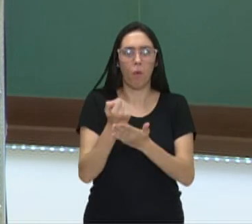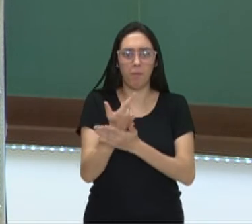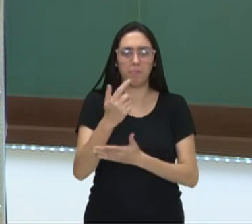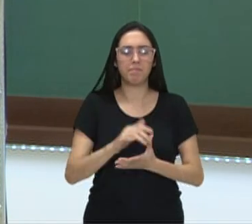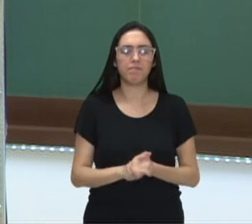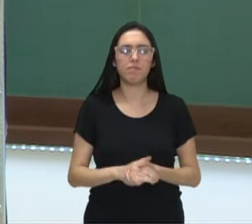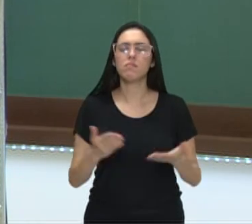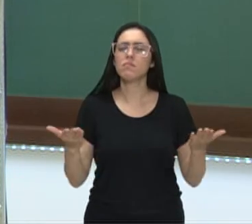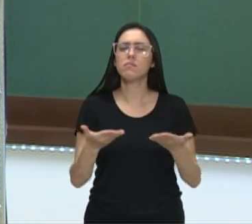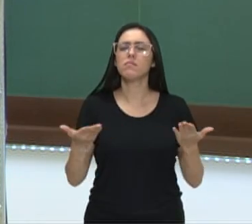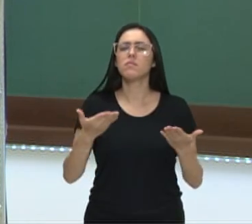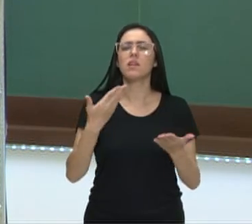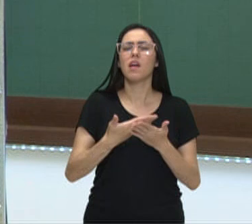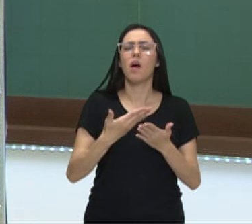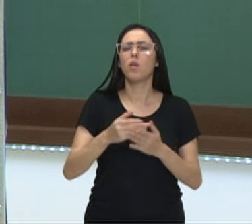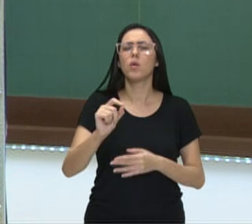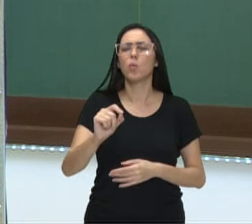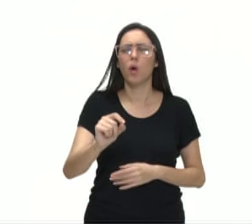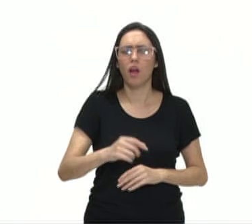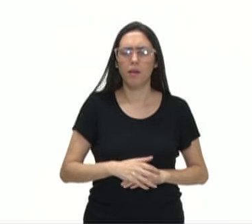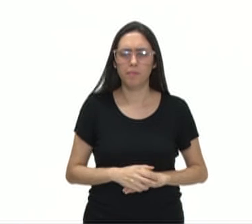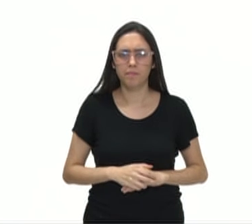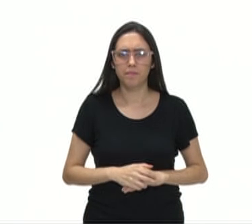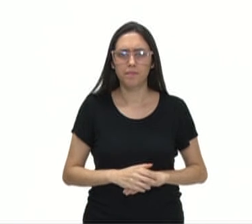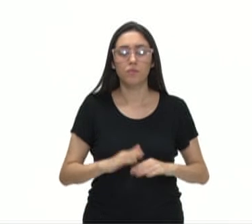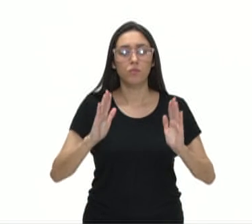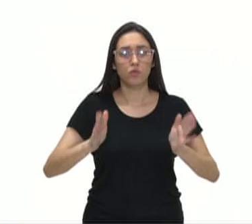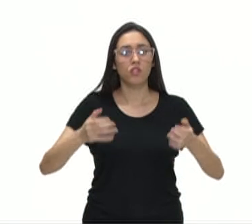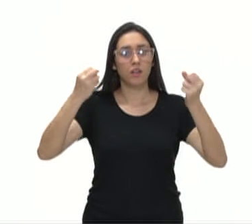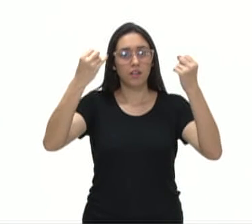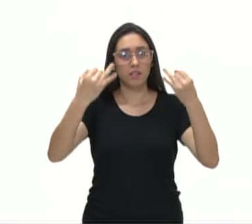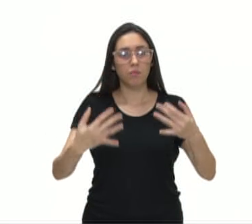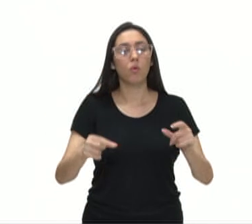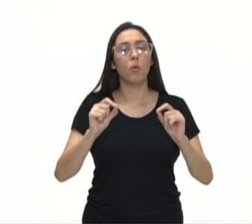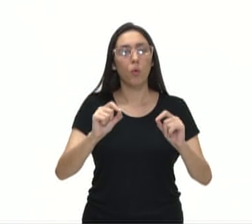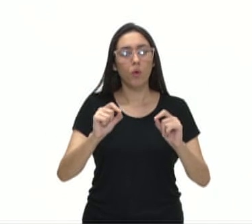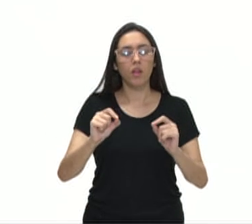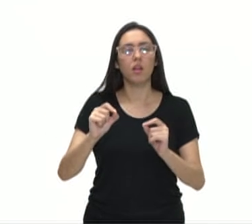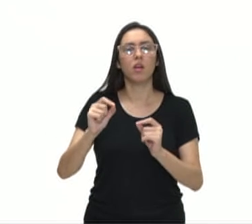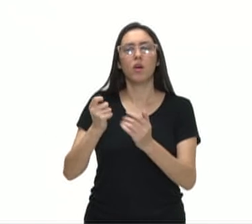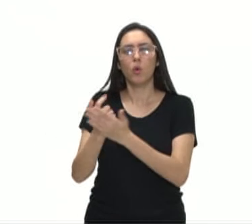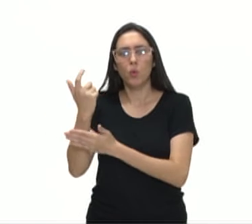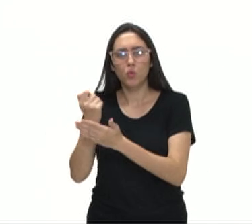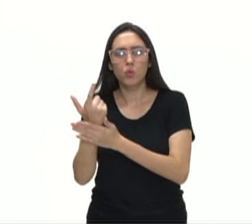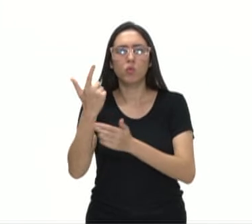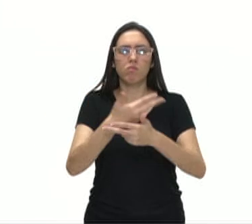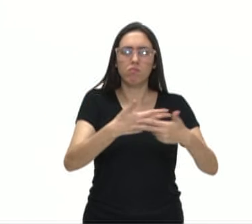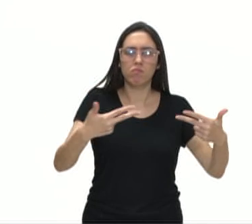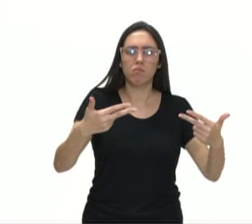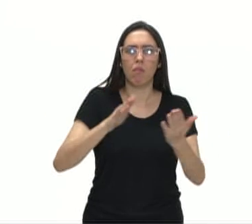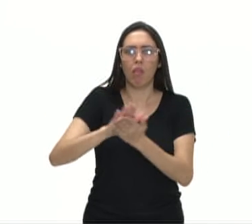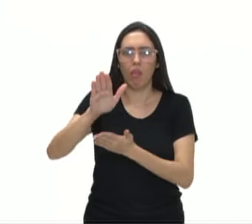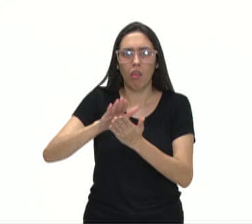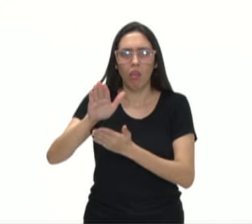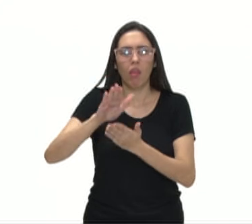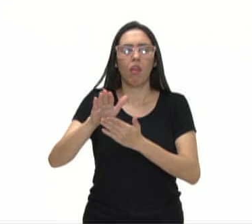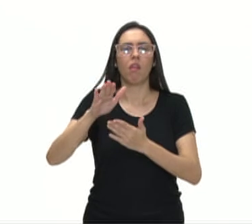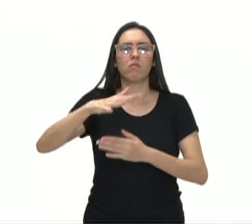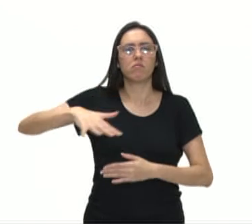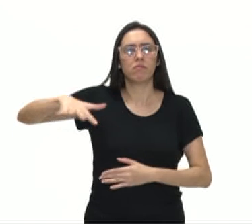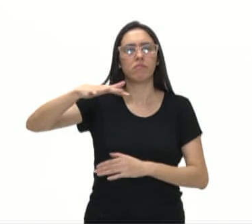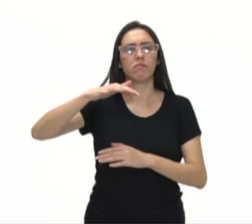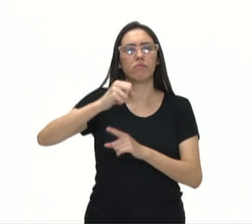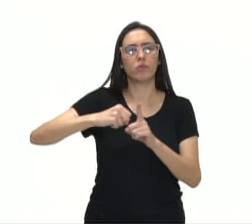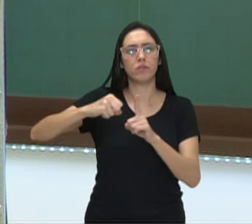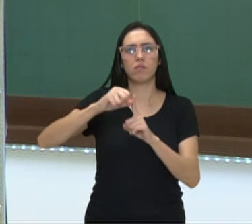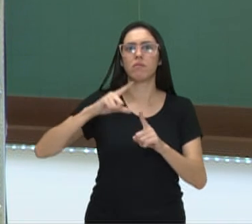revisão? O que a gente falou na aula de hoje? Nós falamos sobre consumo e consumismo, transformações nas paisagens pela sociedade de consumo,